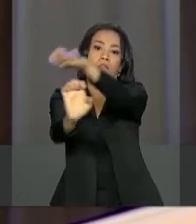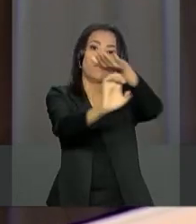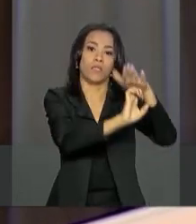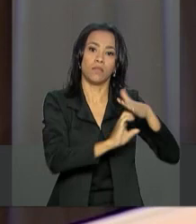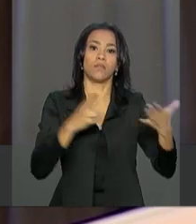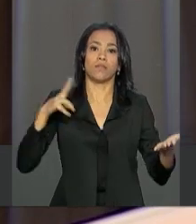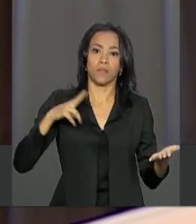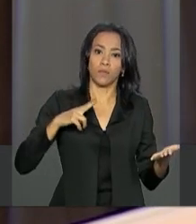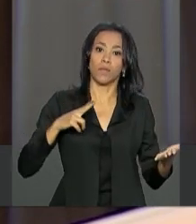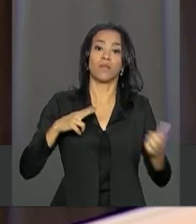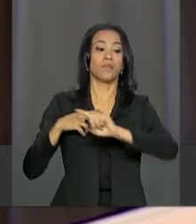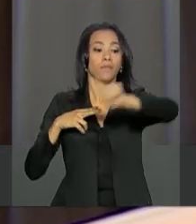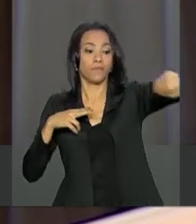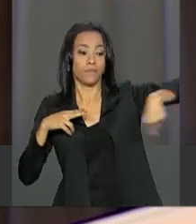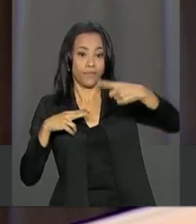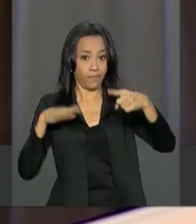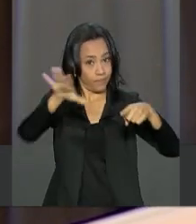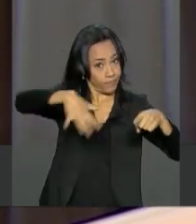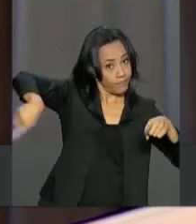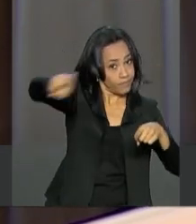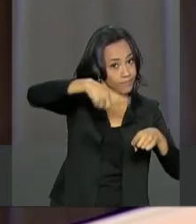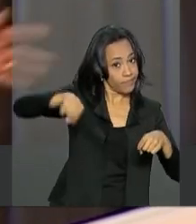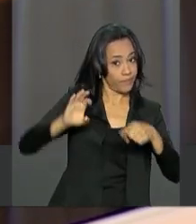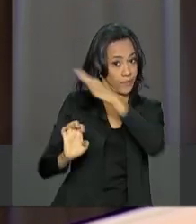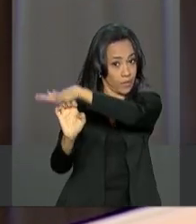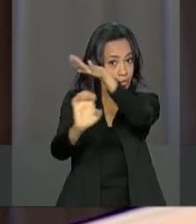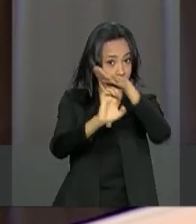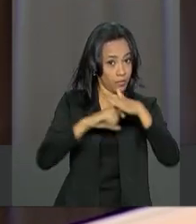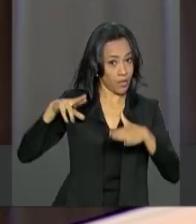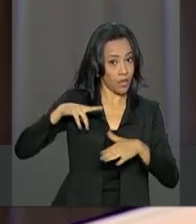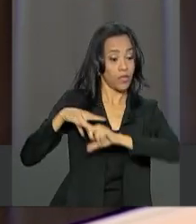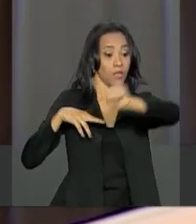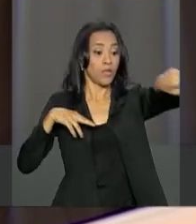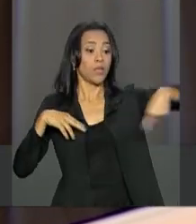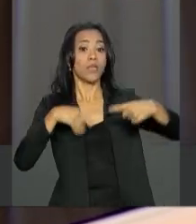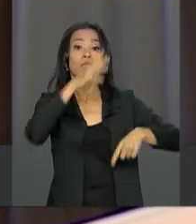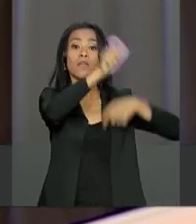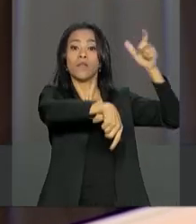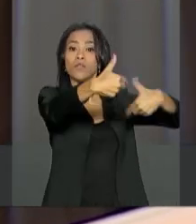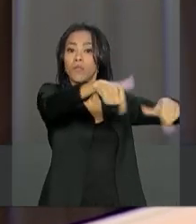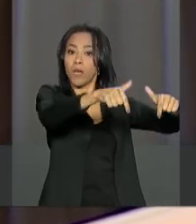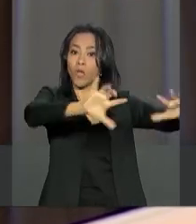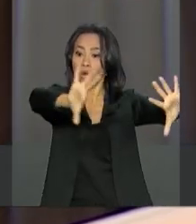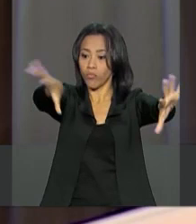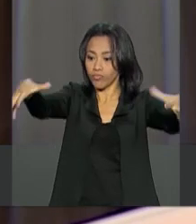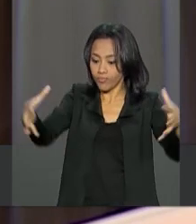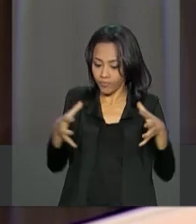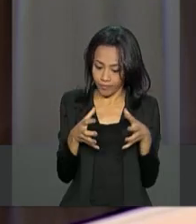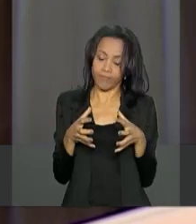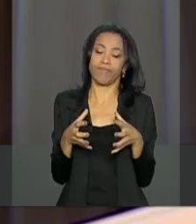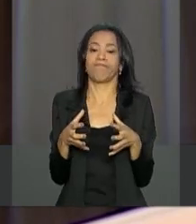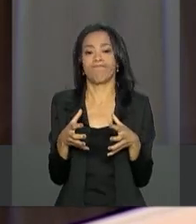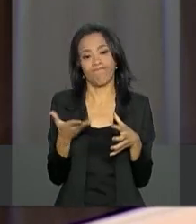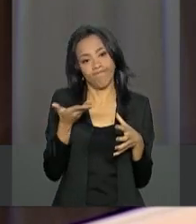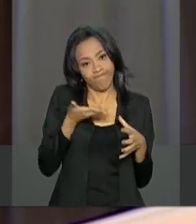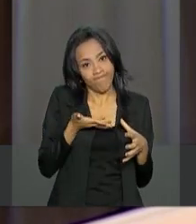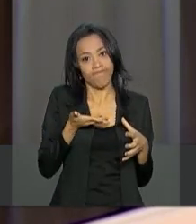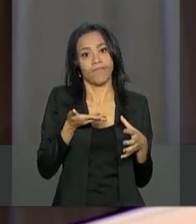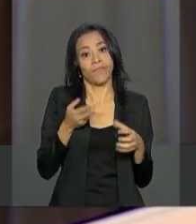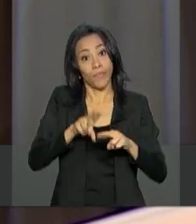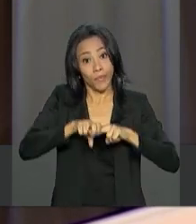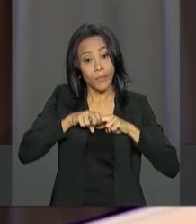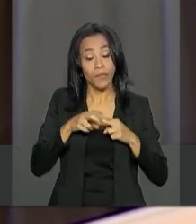país. O empresariado, de um lado, portanto, a iniciativa privada, e os trabalhadores, de outro lado. Não foi sem razão que